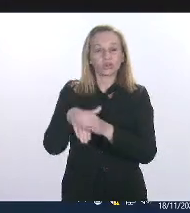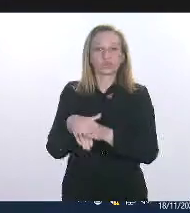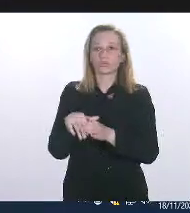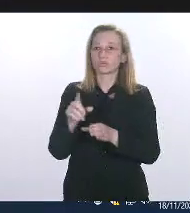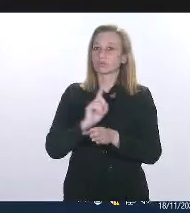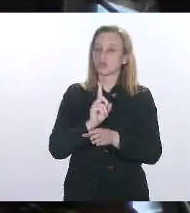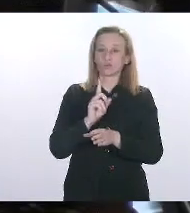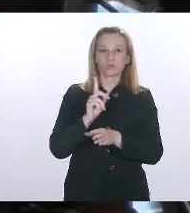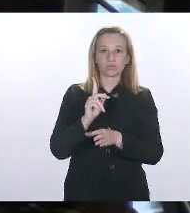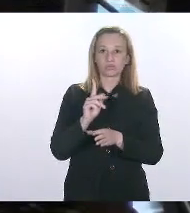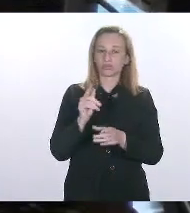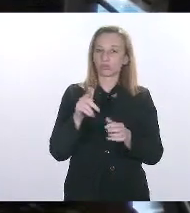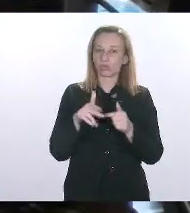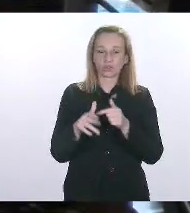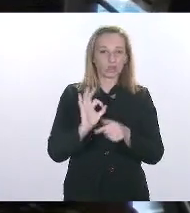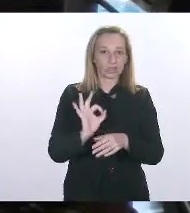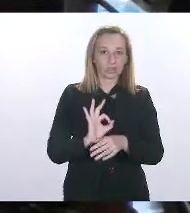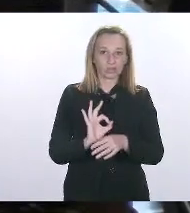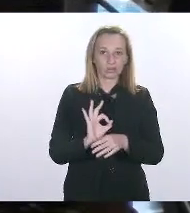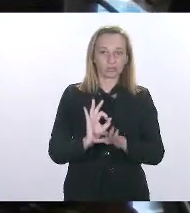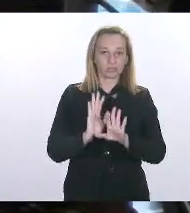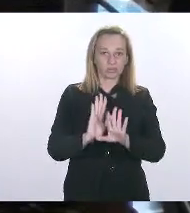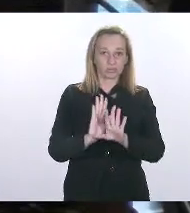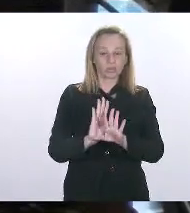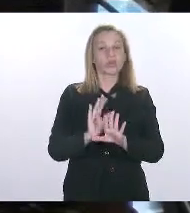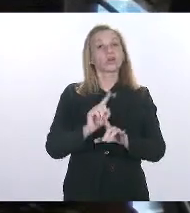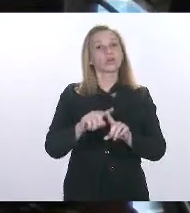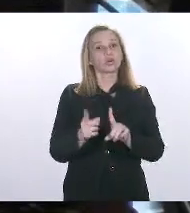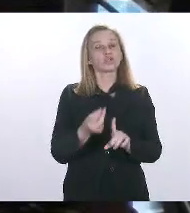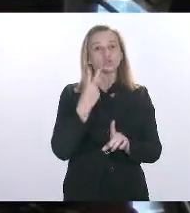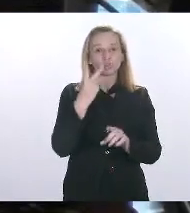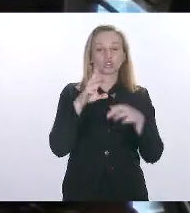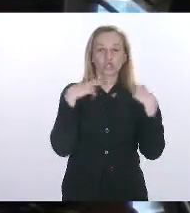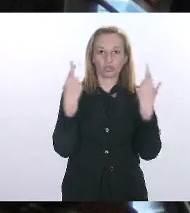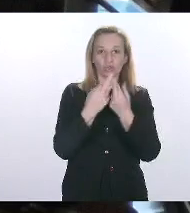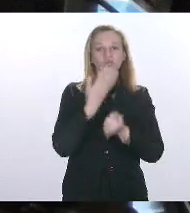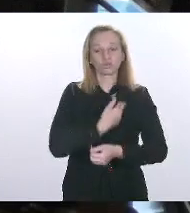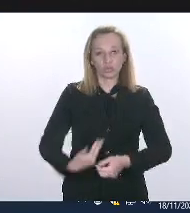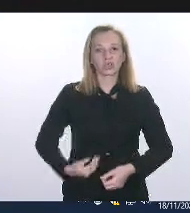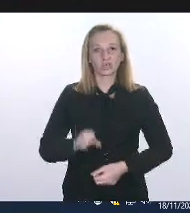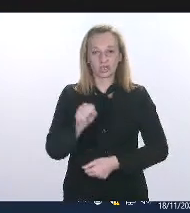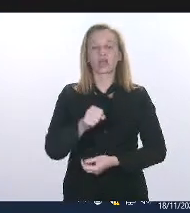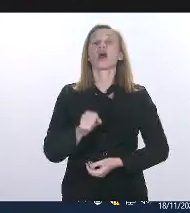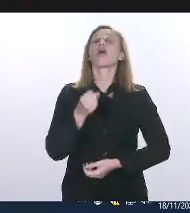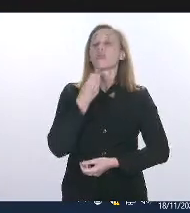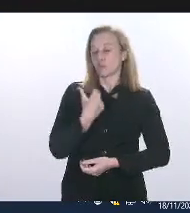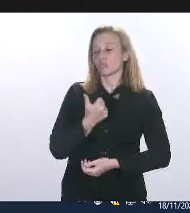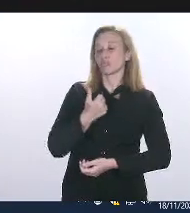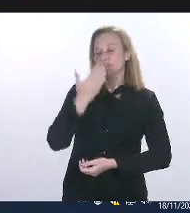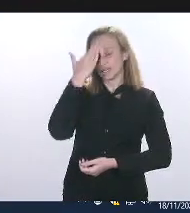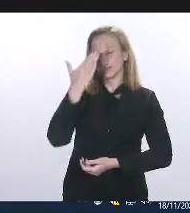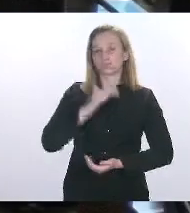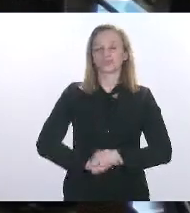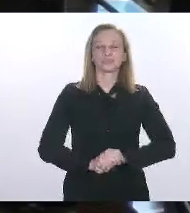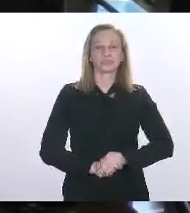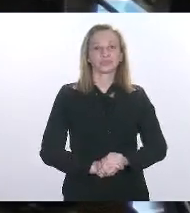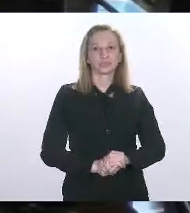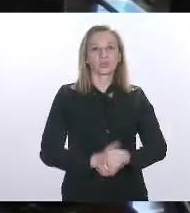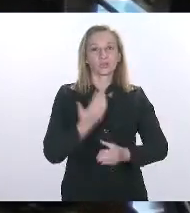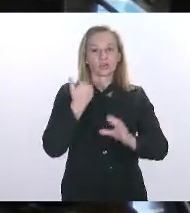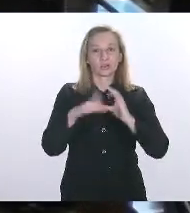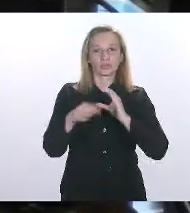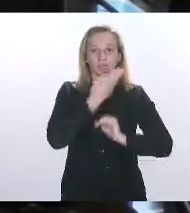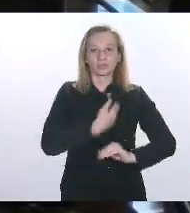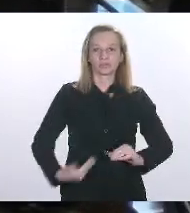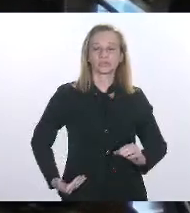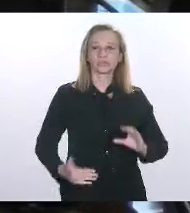deferiu. Ah, não deferiu. Não, mas vai, no mínimo, 2 audiências públicas. Tá bom, obrigado. Porque vai mandar isso para o